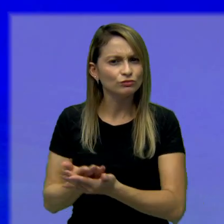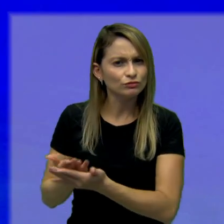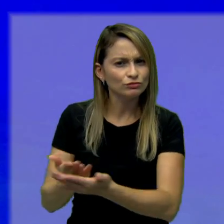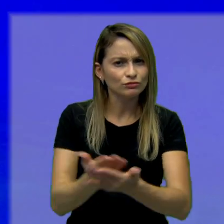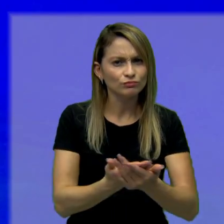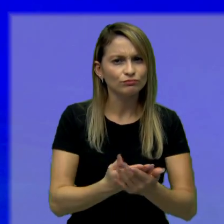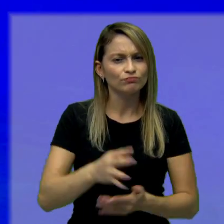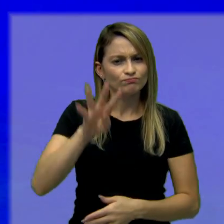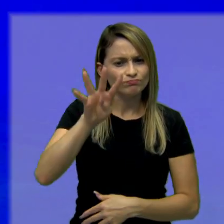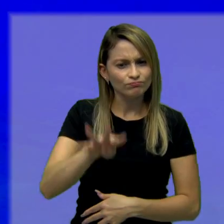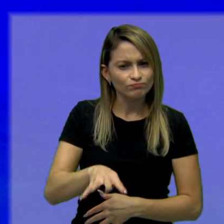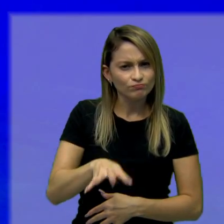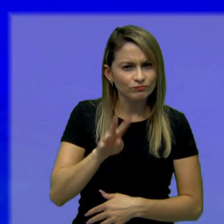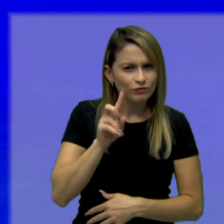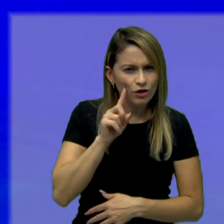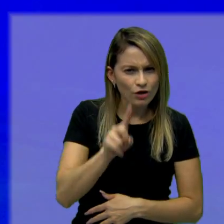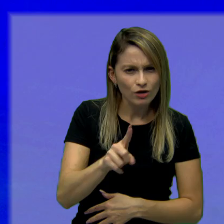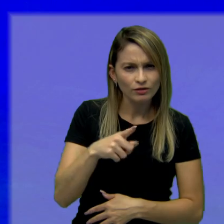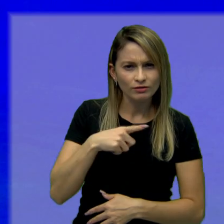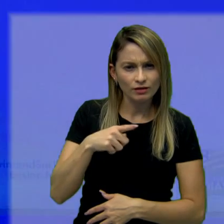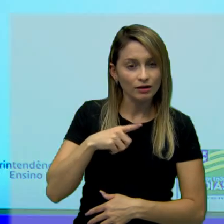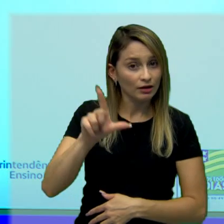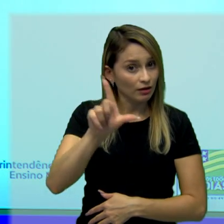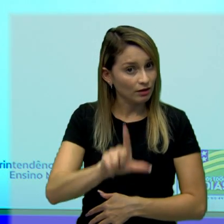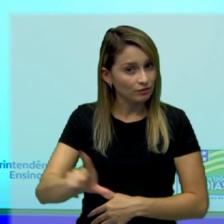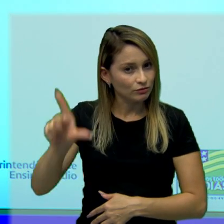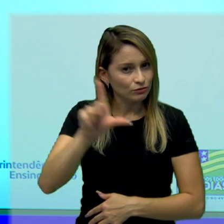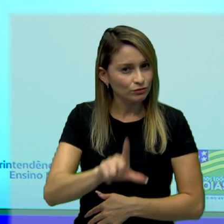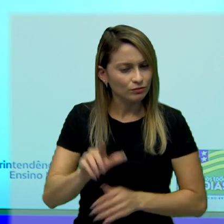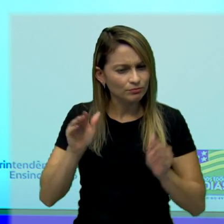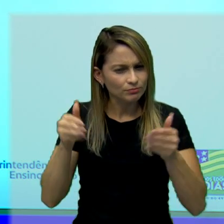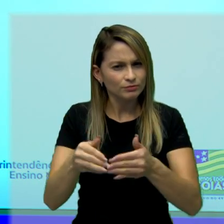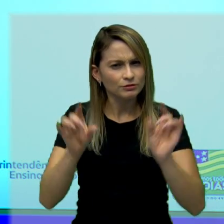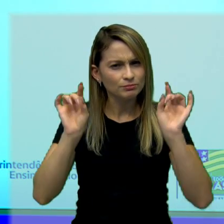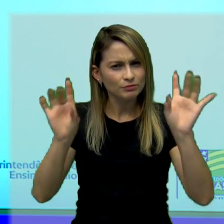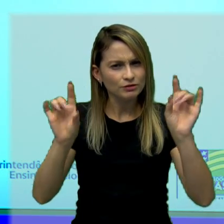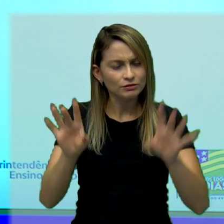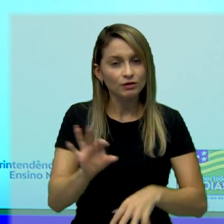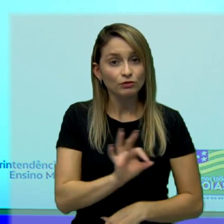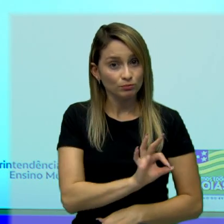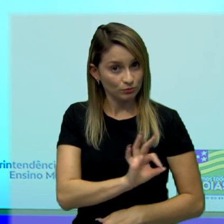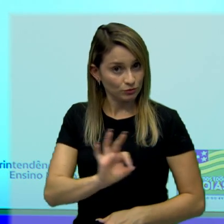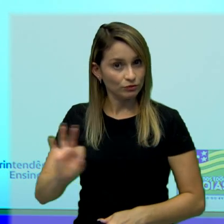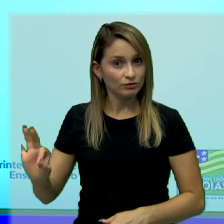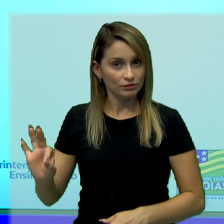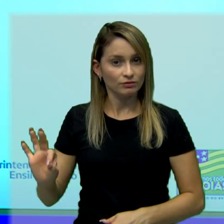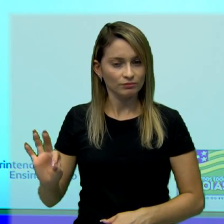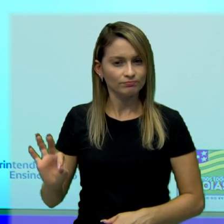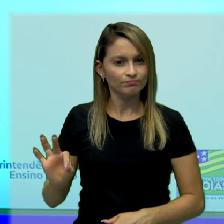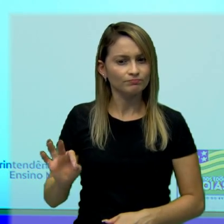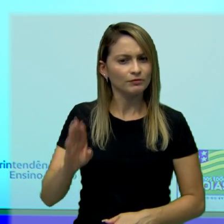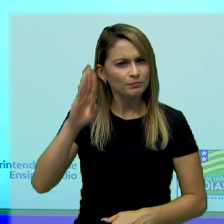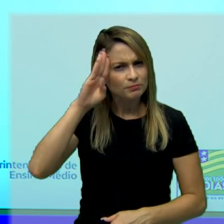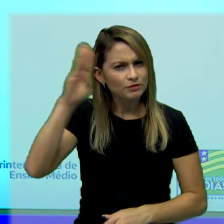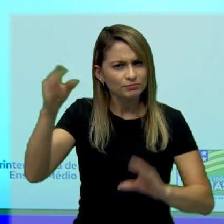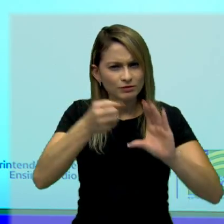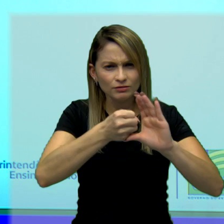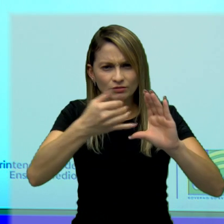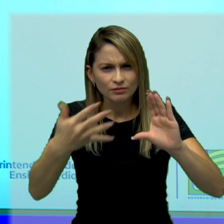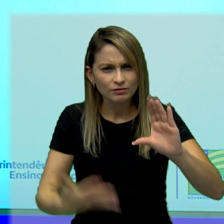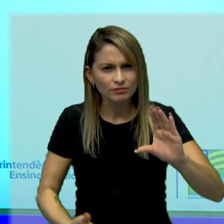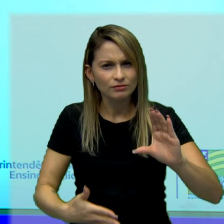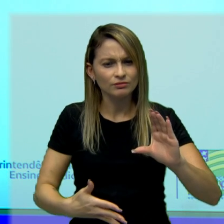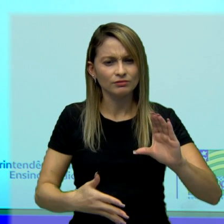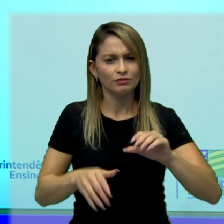vamos ter um quadro de periodização da literária. Depois vamos falar especificamente do modernismo, as principais